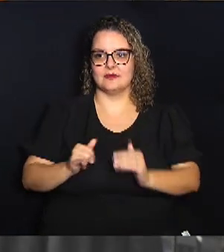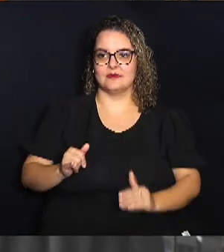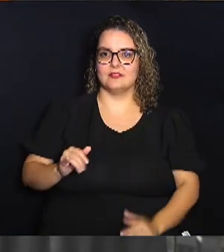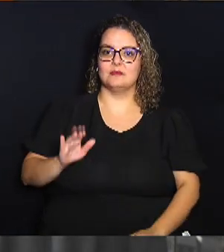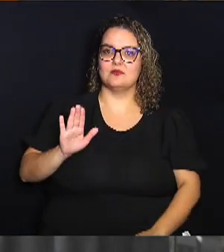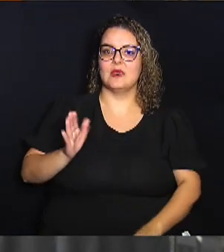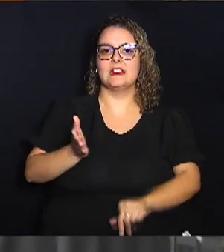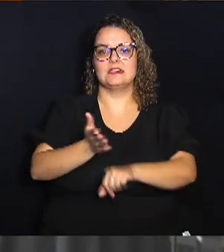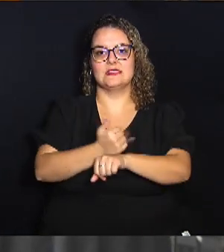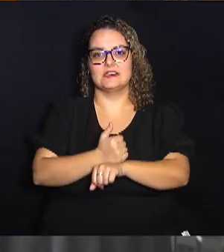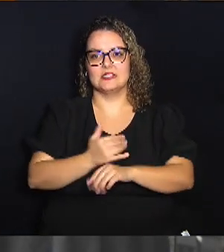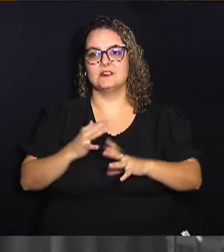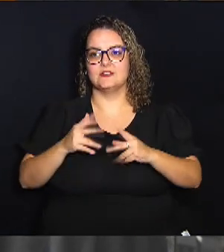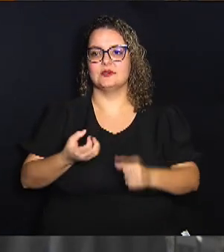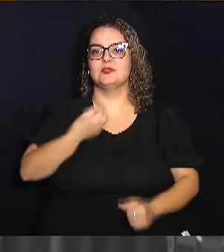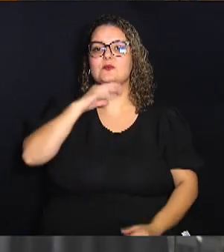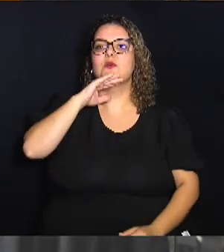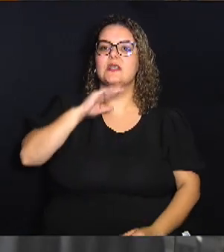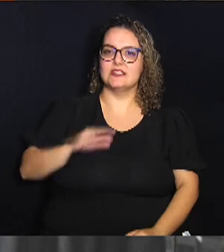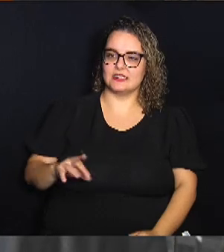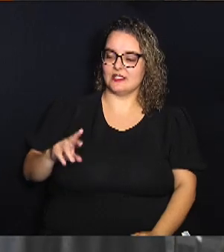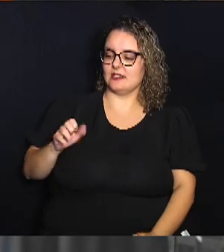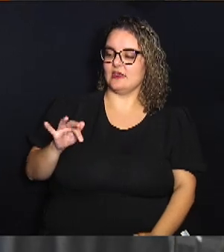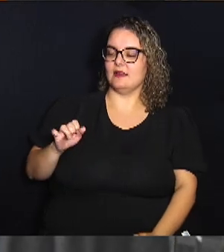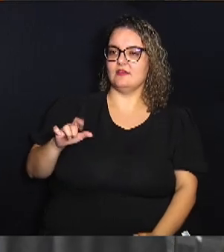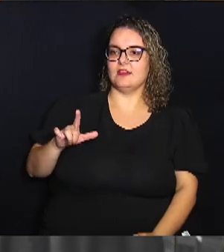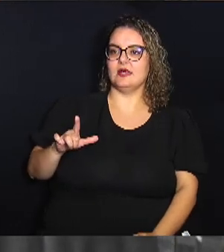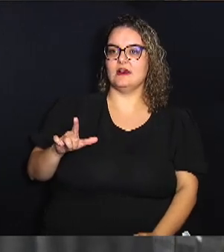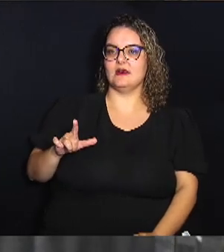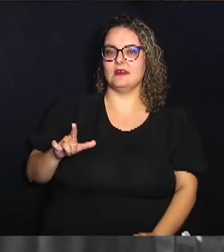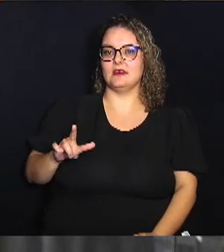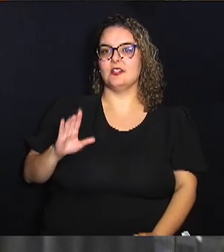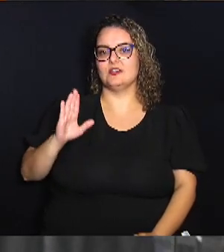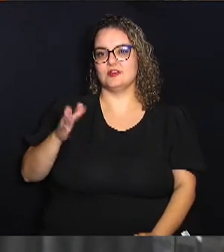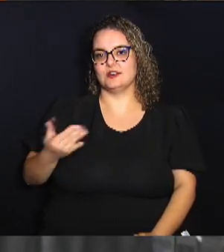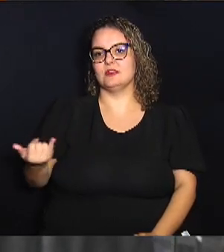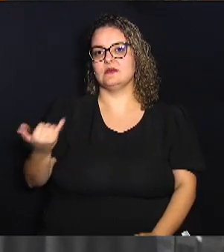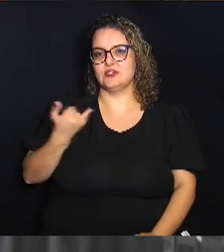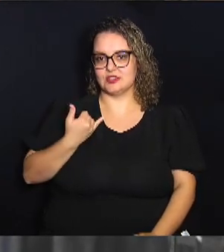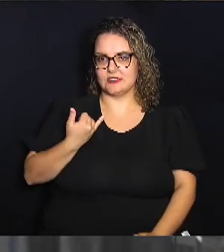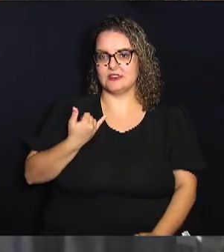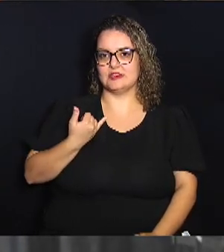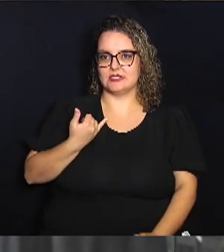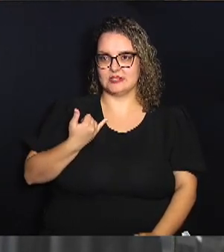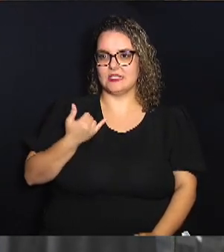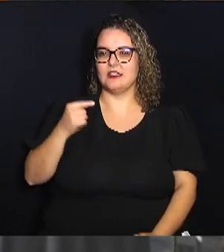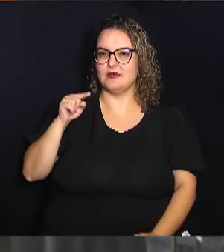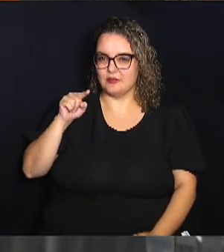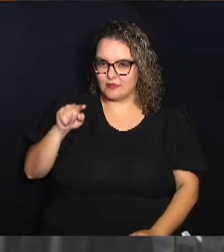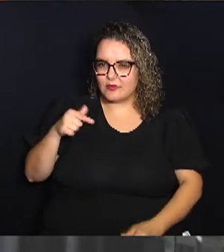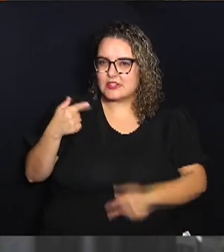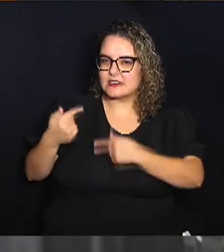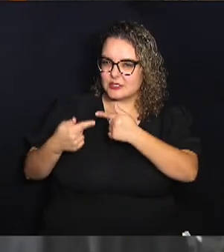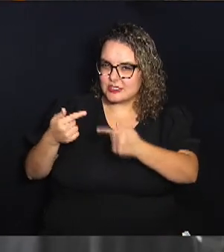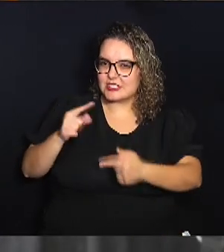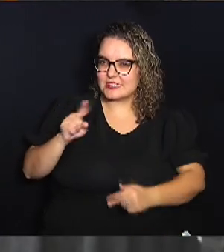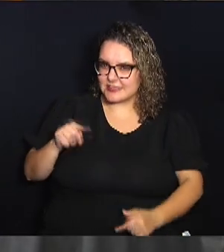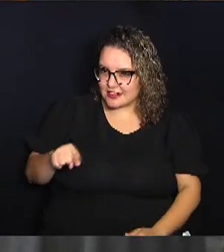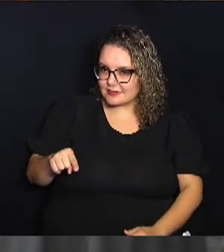Mas antes de tudo, boa tarde, Rafael. Já me diga, você é da geração